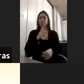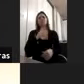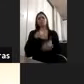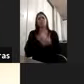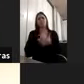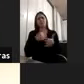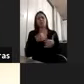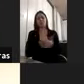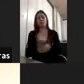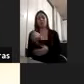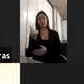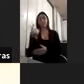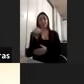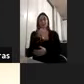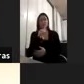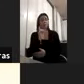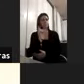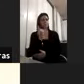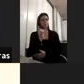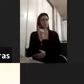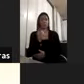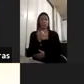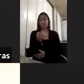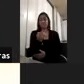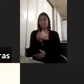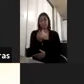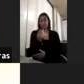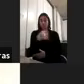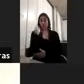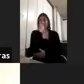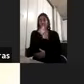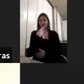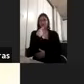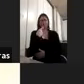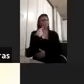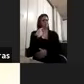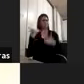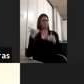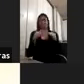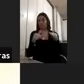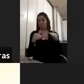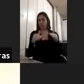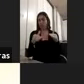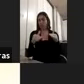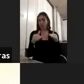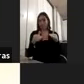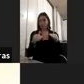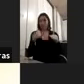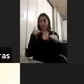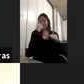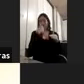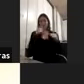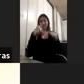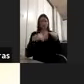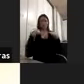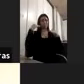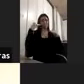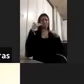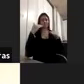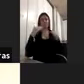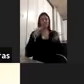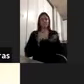horas absurdas, não recebem, por isso, os caras não têm vale-mercado e ainda tem que ir lá obrigados a vender